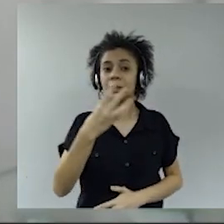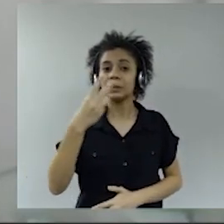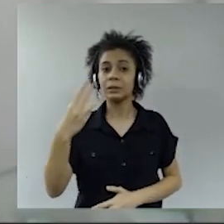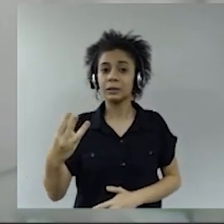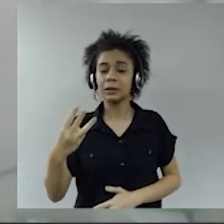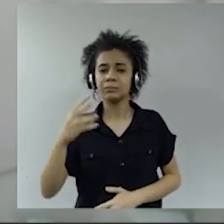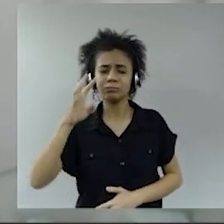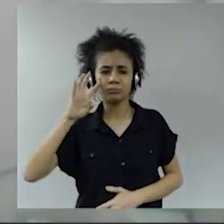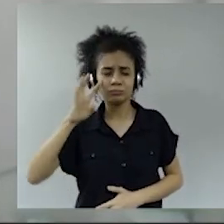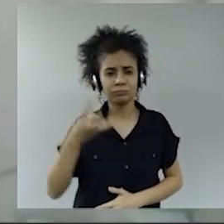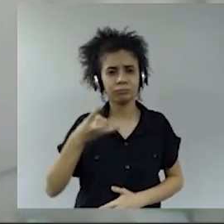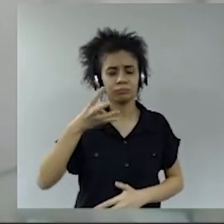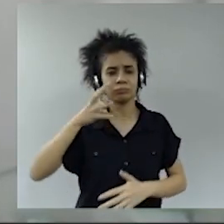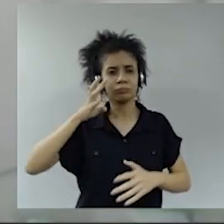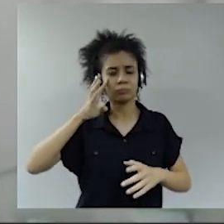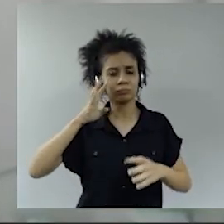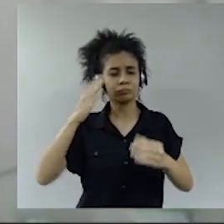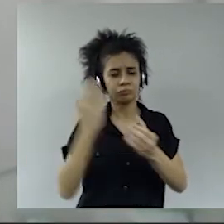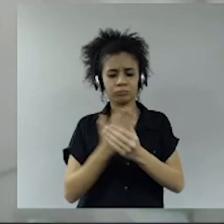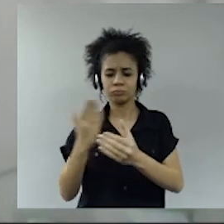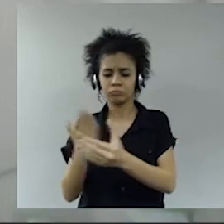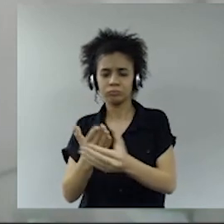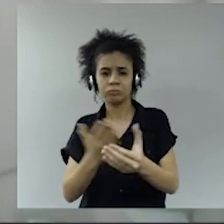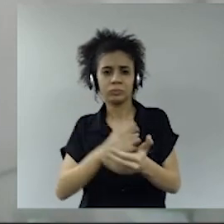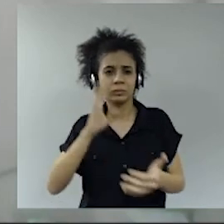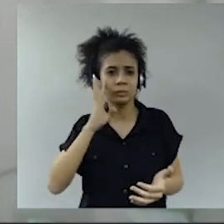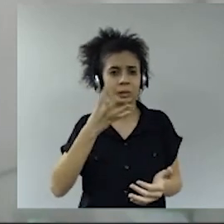233 decisões,